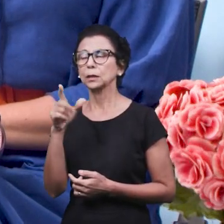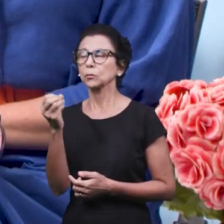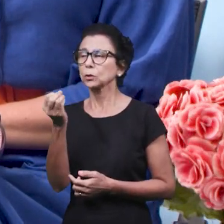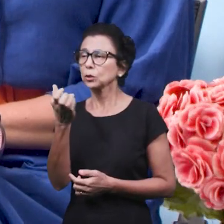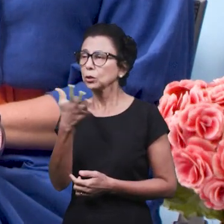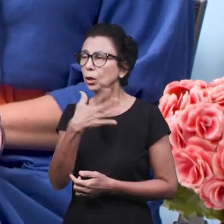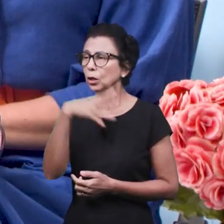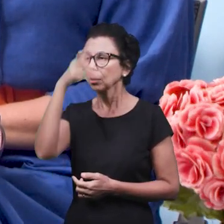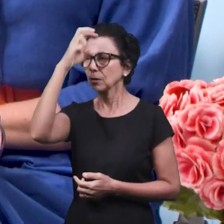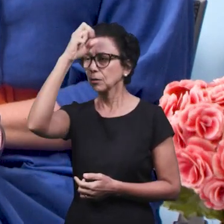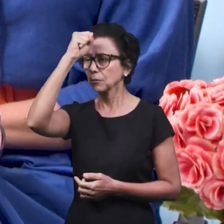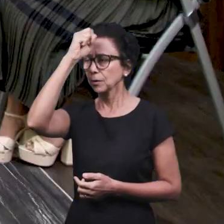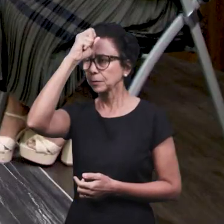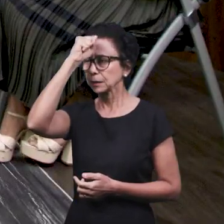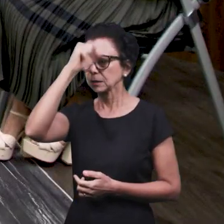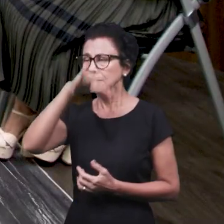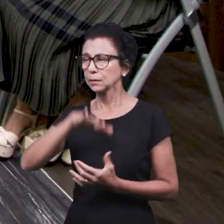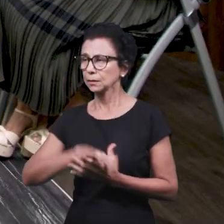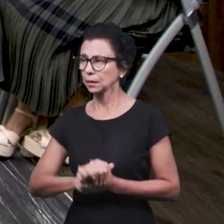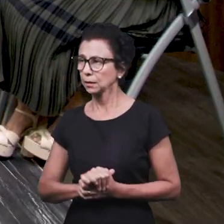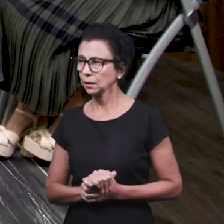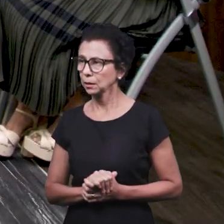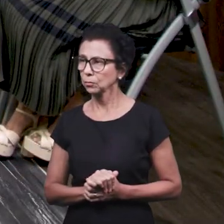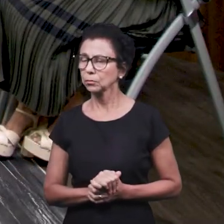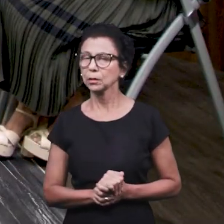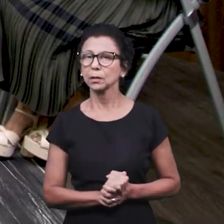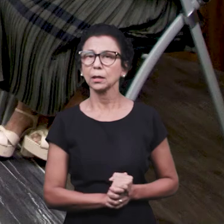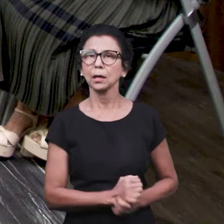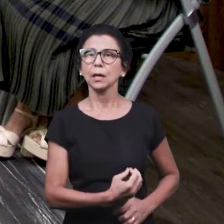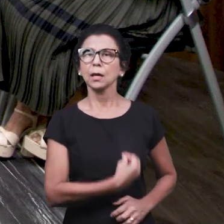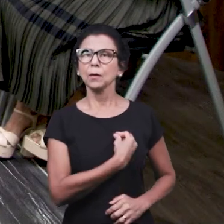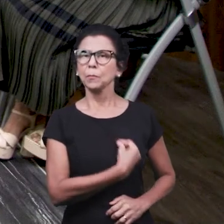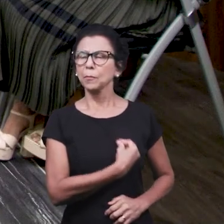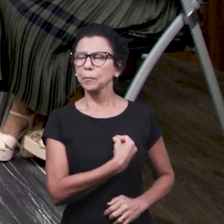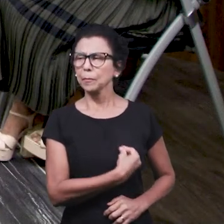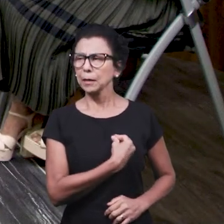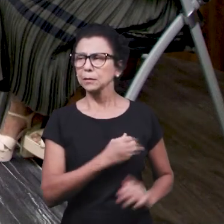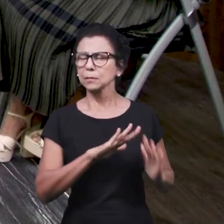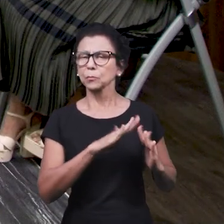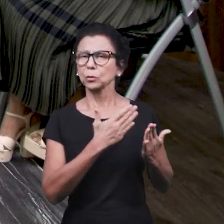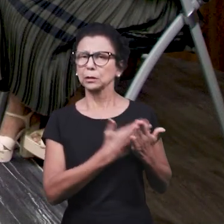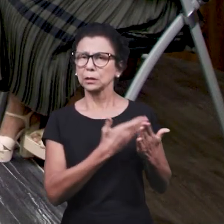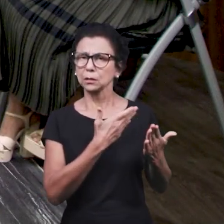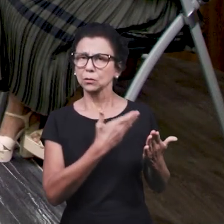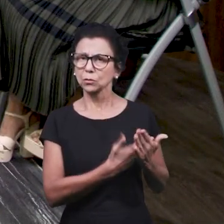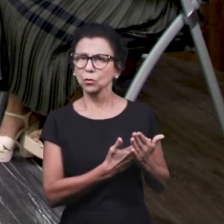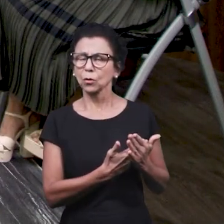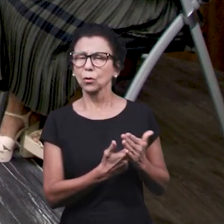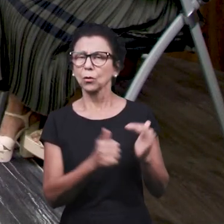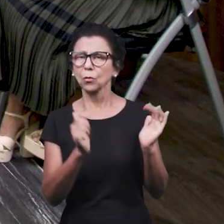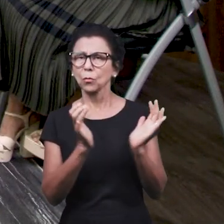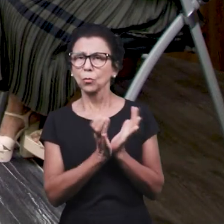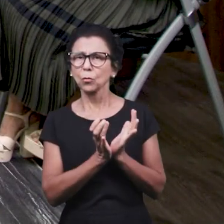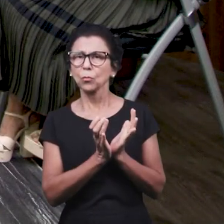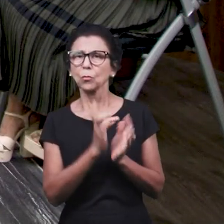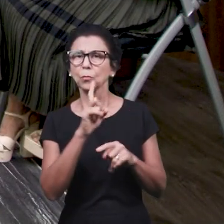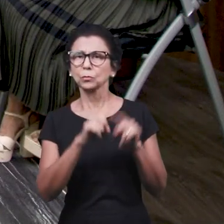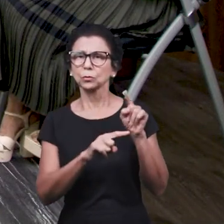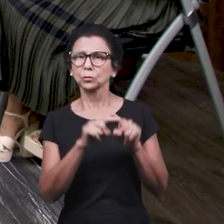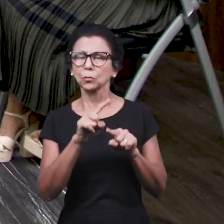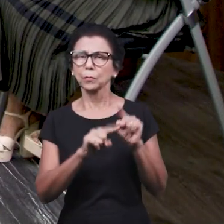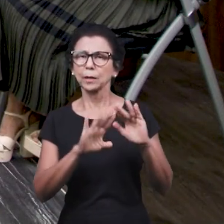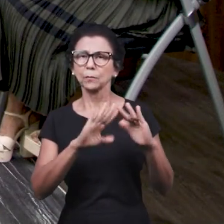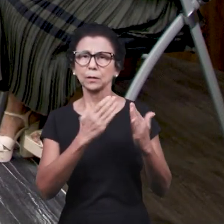instrumento preciosa que aqui nós não temos as óperas como nós temos lá, além dos estudos da